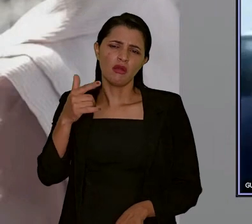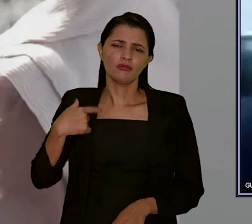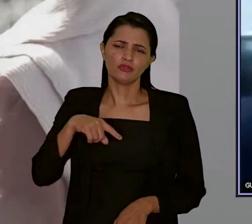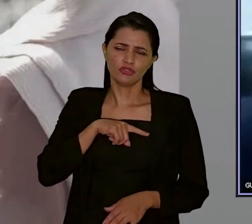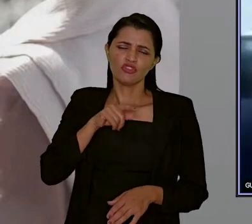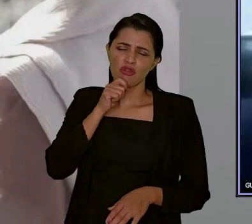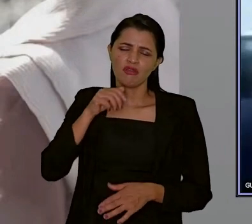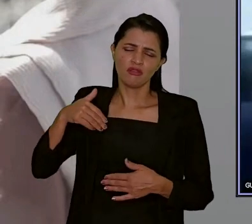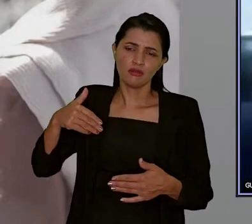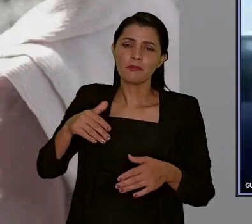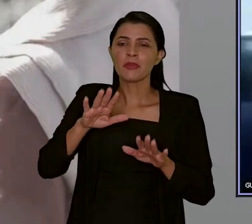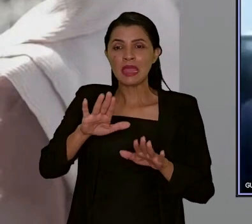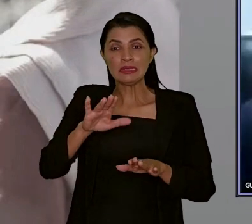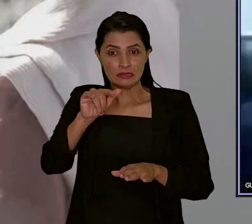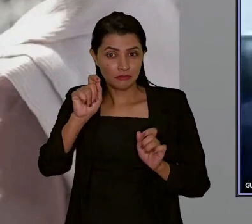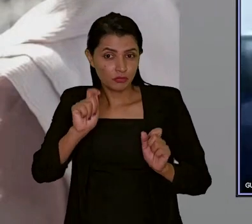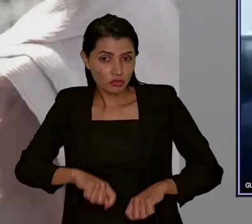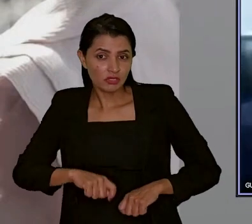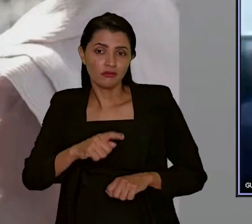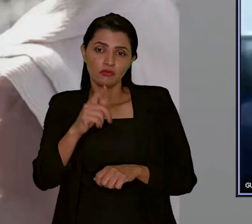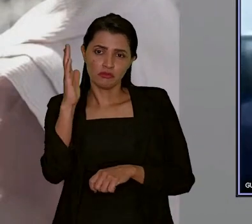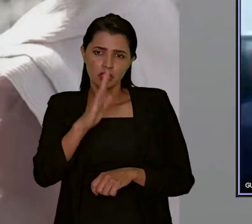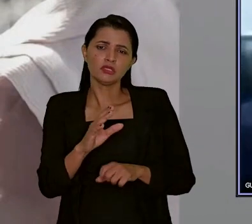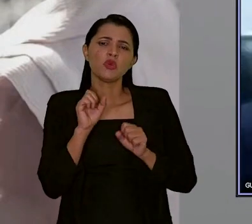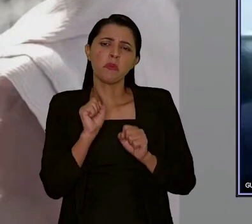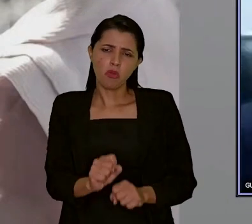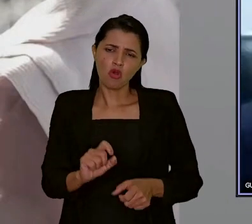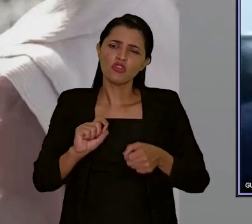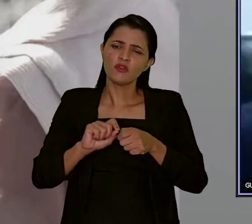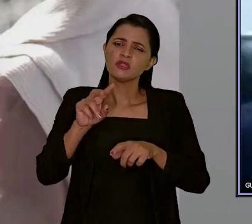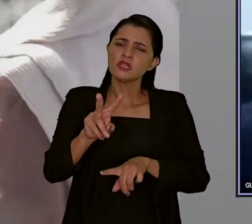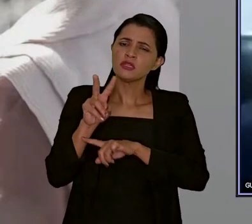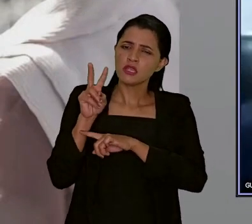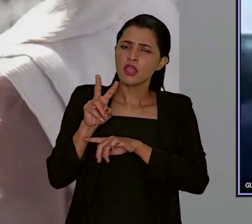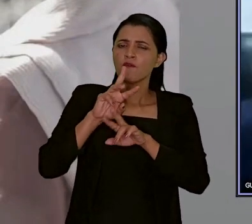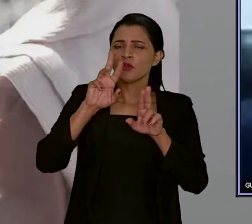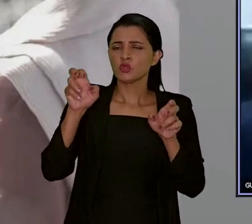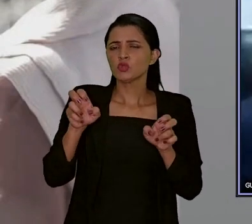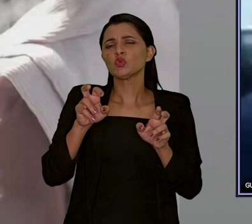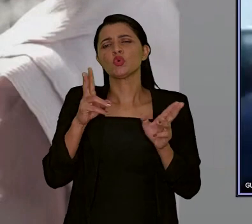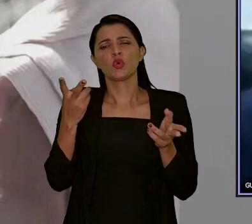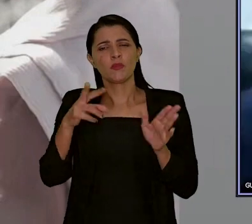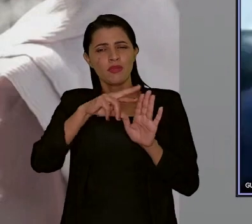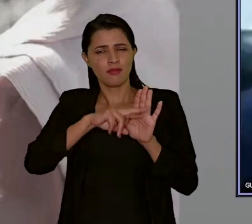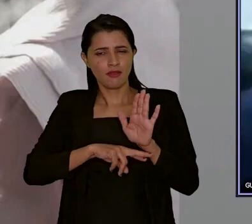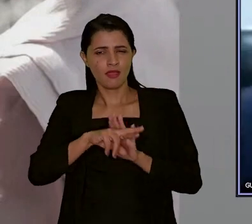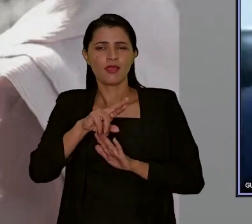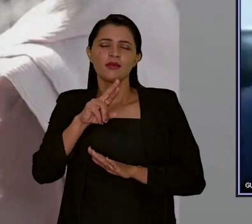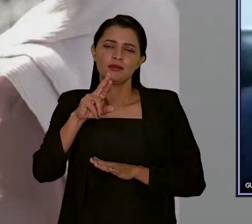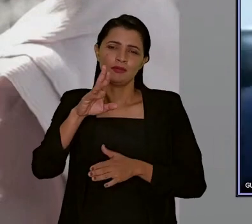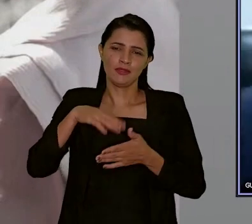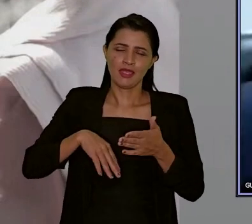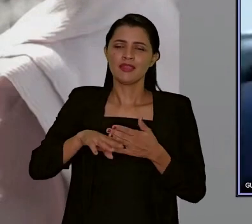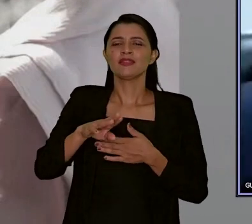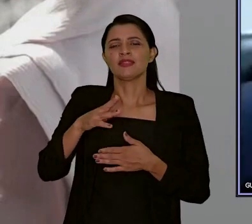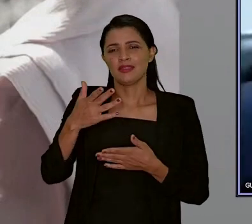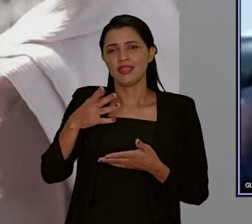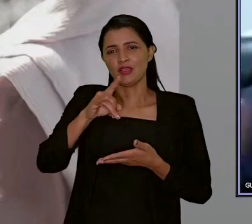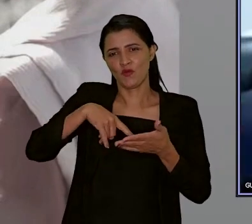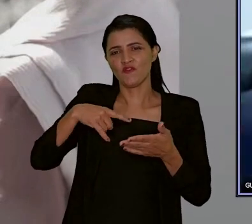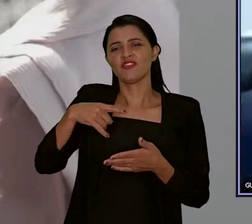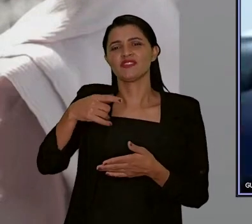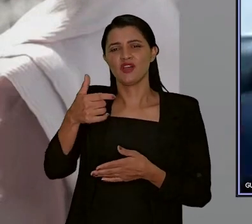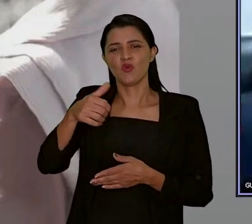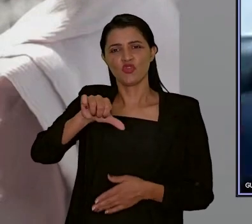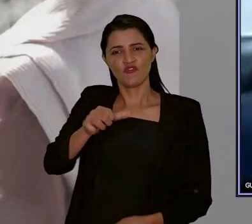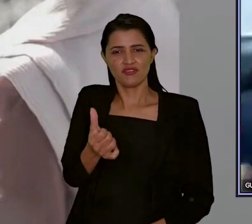Brasil pode fazer reserva com relação às regras sobre patrimônio, né, da Convenção de 96. Então, esse é um assunto que, obviamente, a